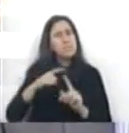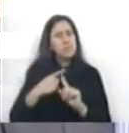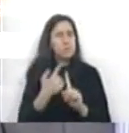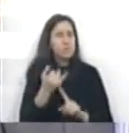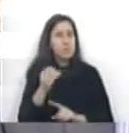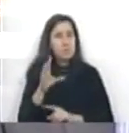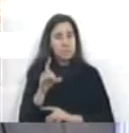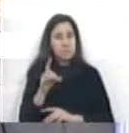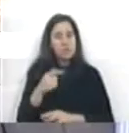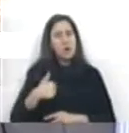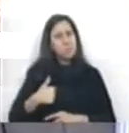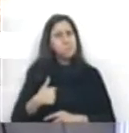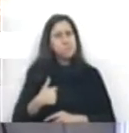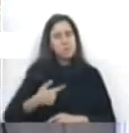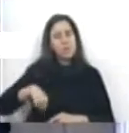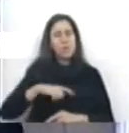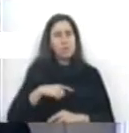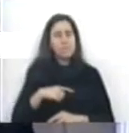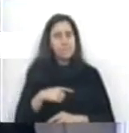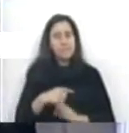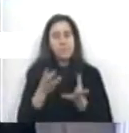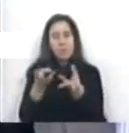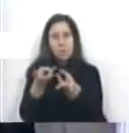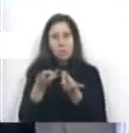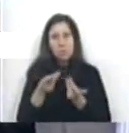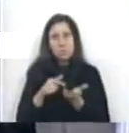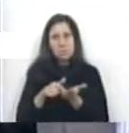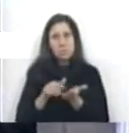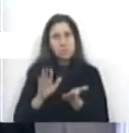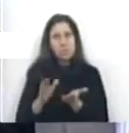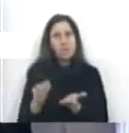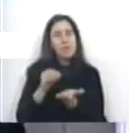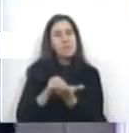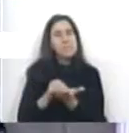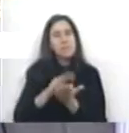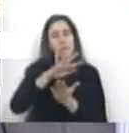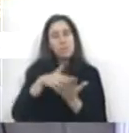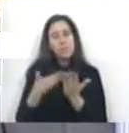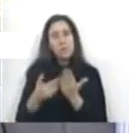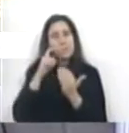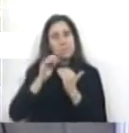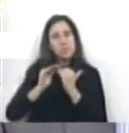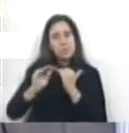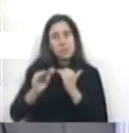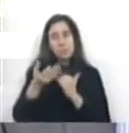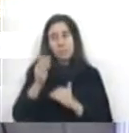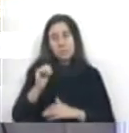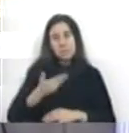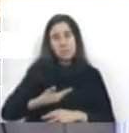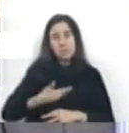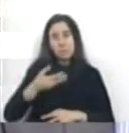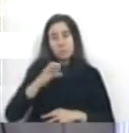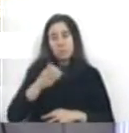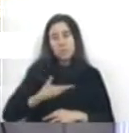2016. Nós conhecemos-lo. É o orçamento que estava inscrito no plano de estabilidade que PSD e